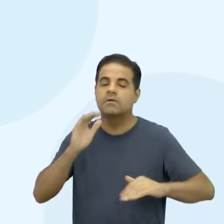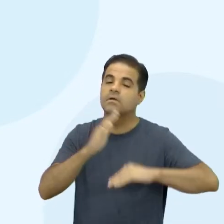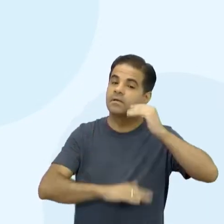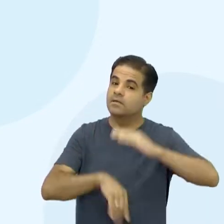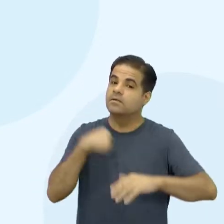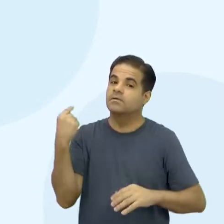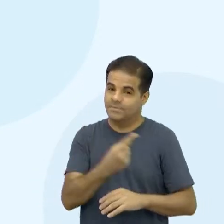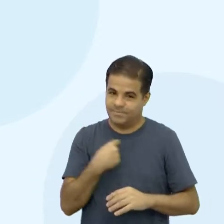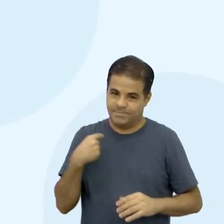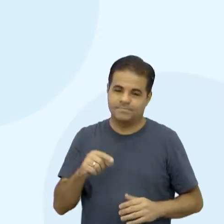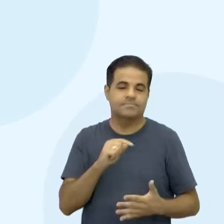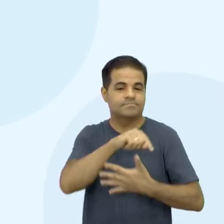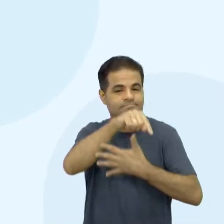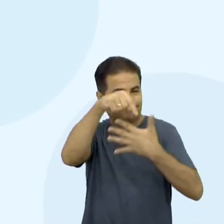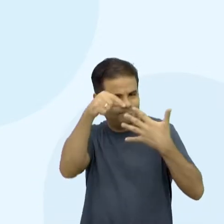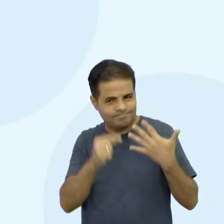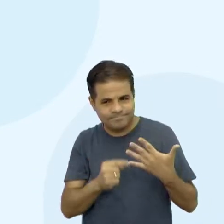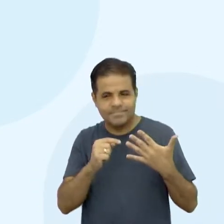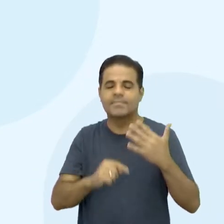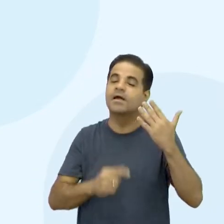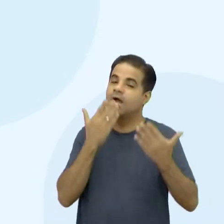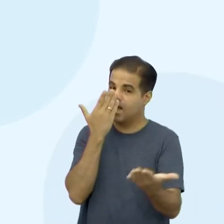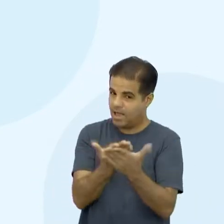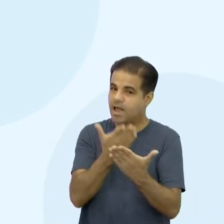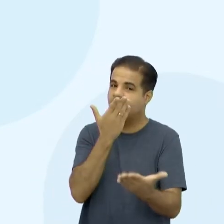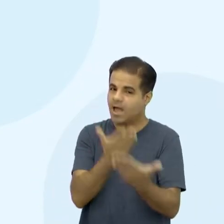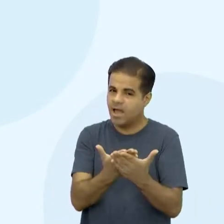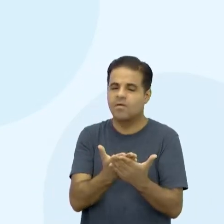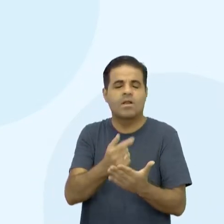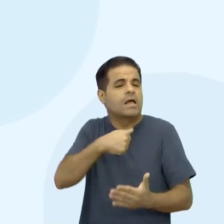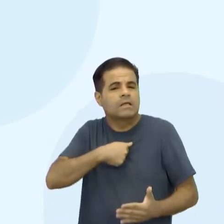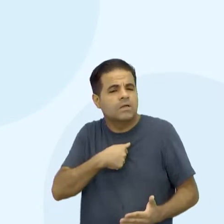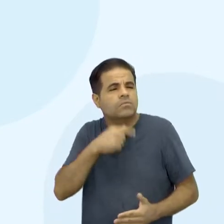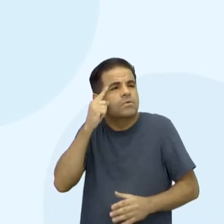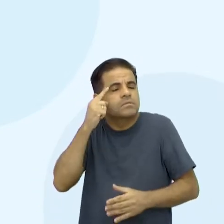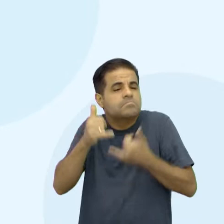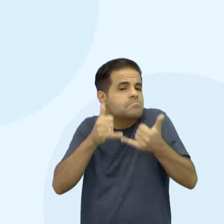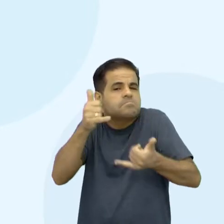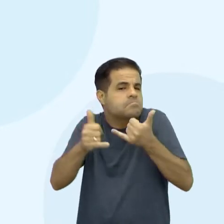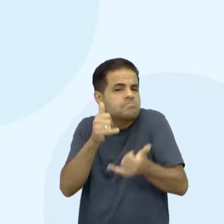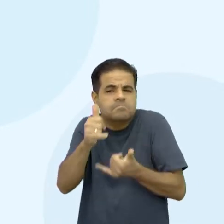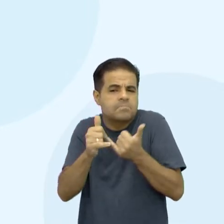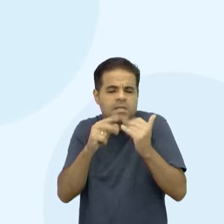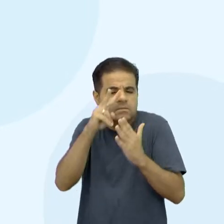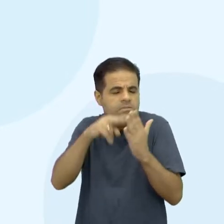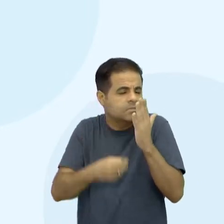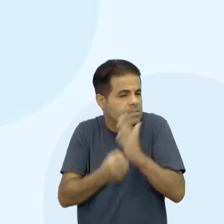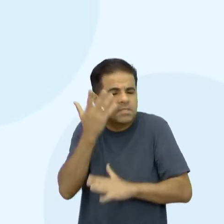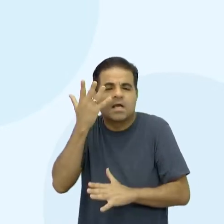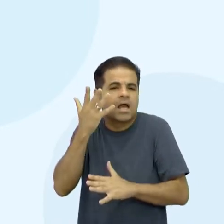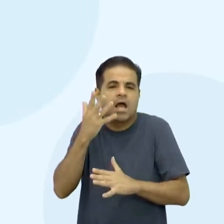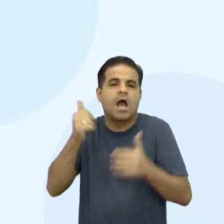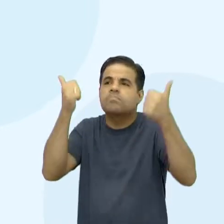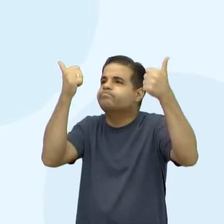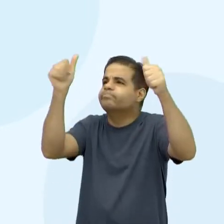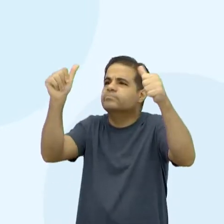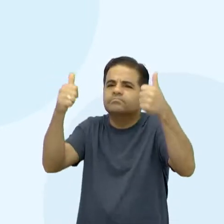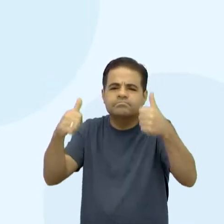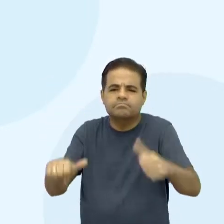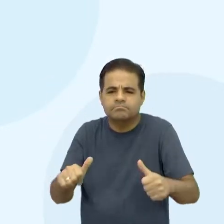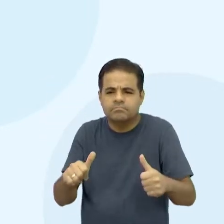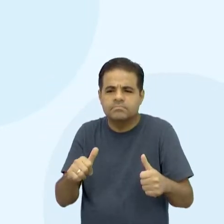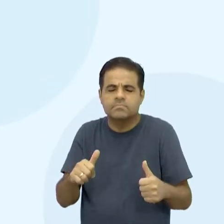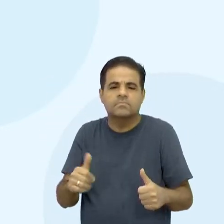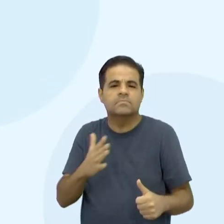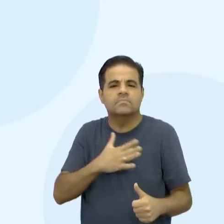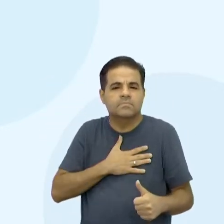nosso componente aqui da nossa aula. Então eu estou fazendo, brincando, né, com a criação ou de um cartaz ou um banner.